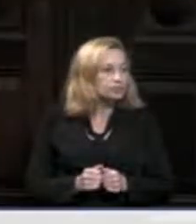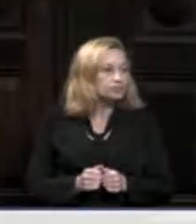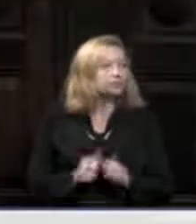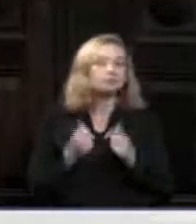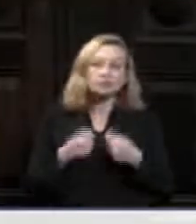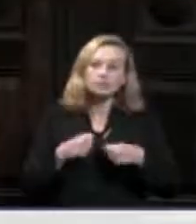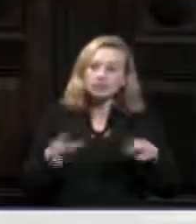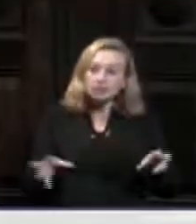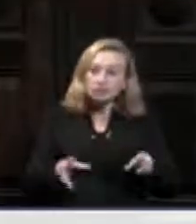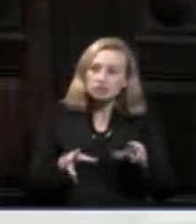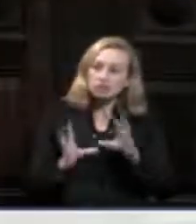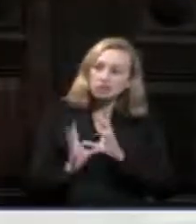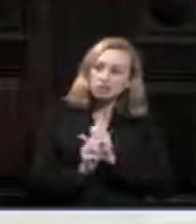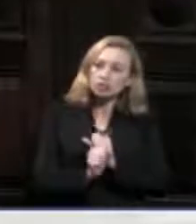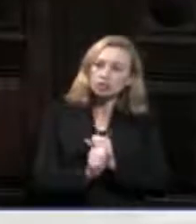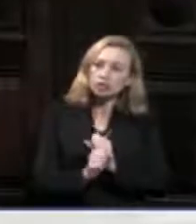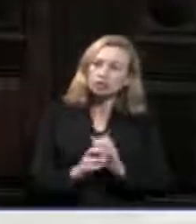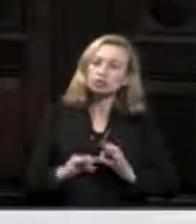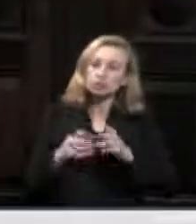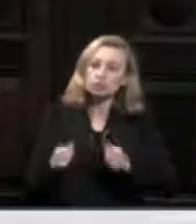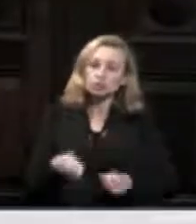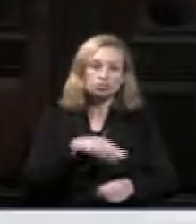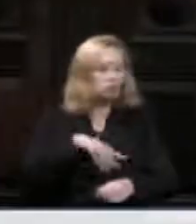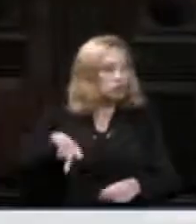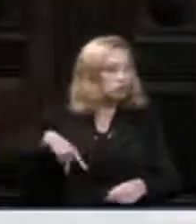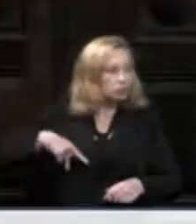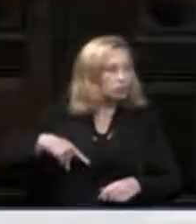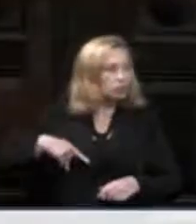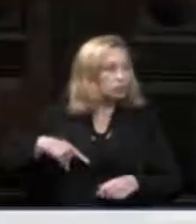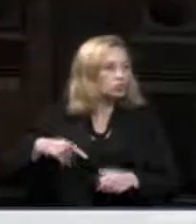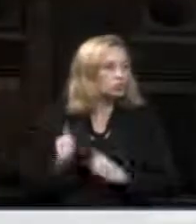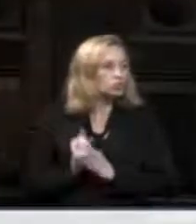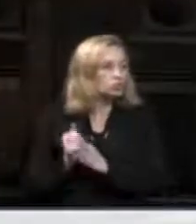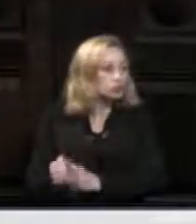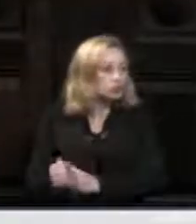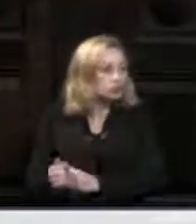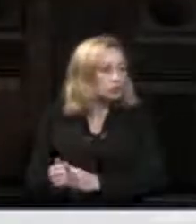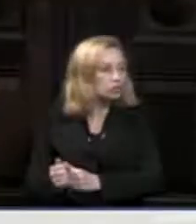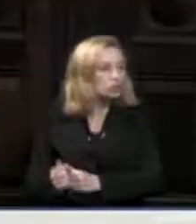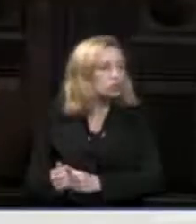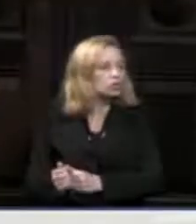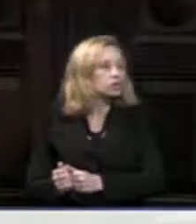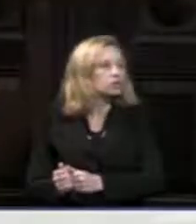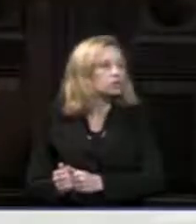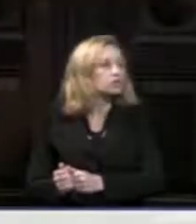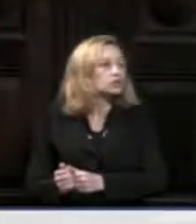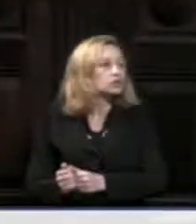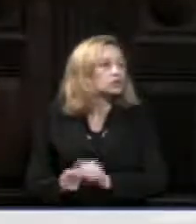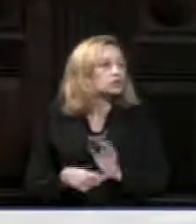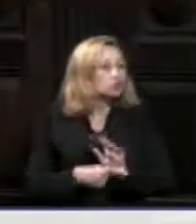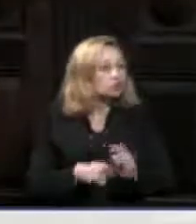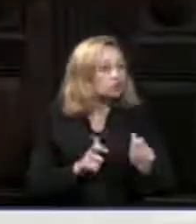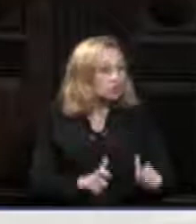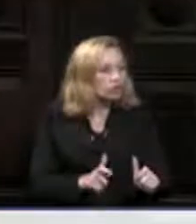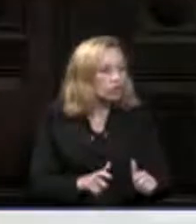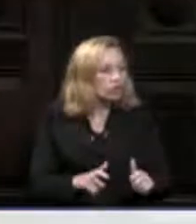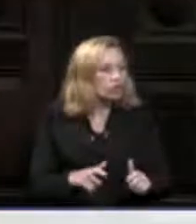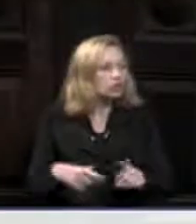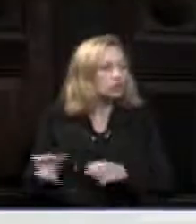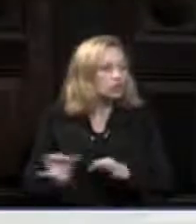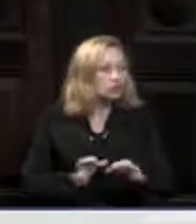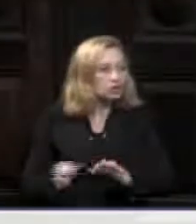concluiu esse trabalho que encaminhou ao Ministério Público, encaminhou ao INEA pela desafetação da área. E o projeto de